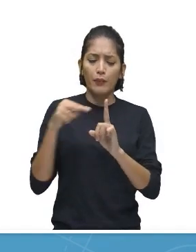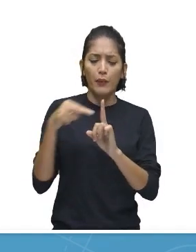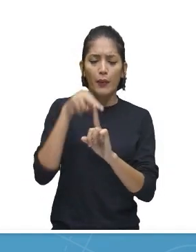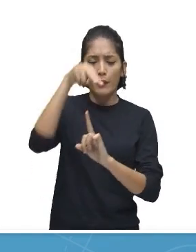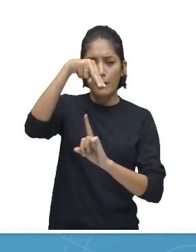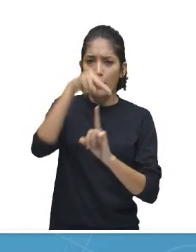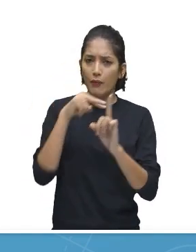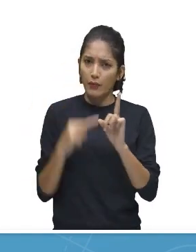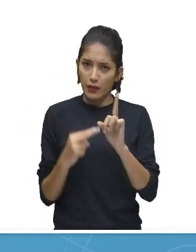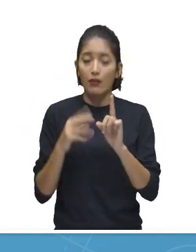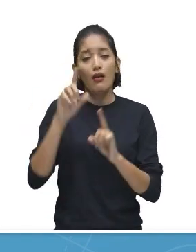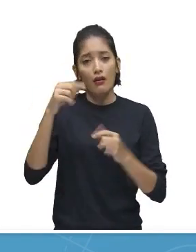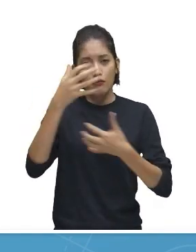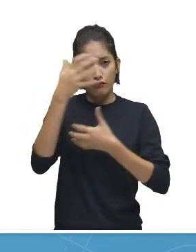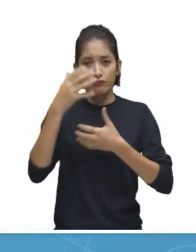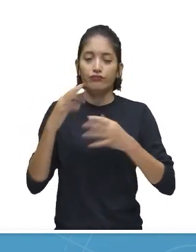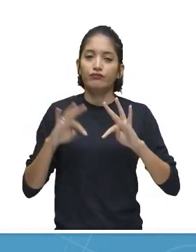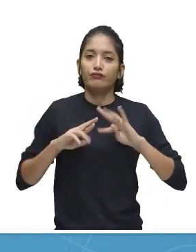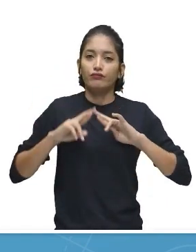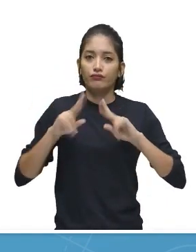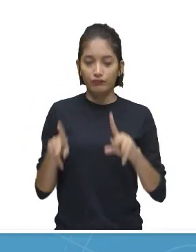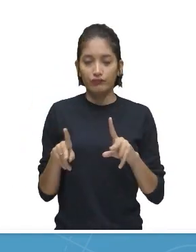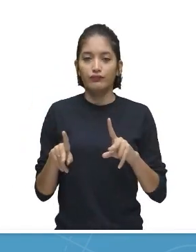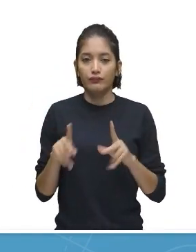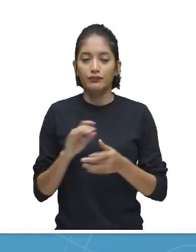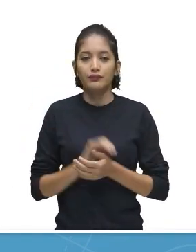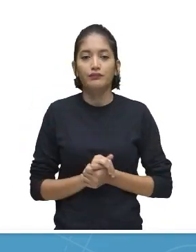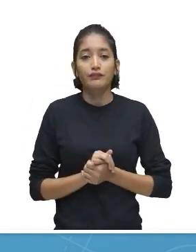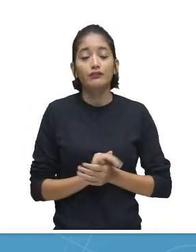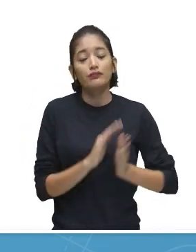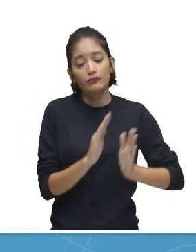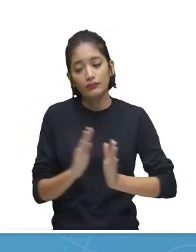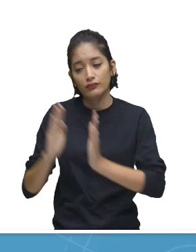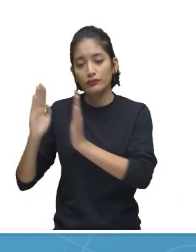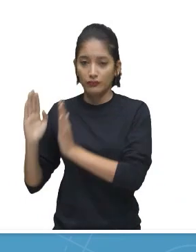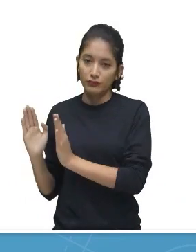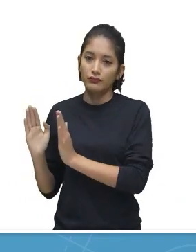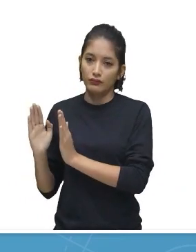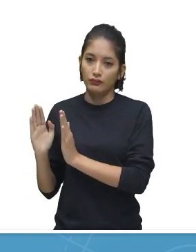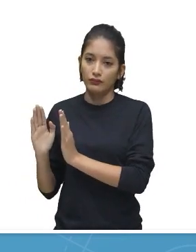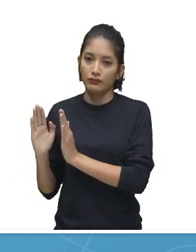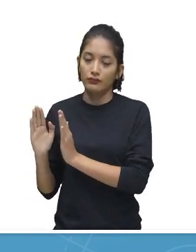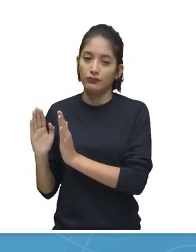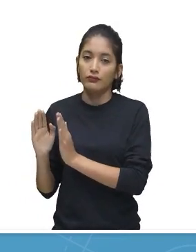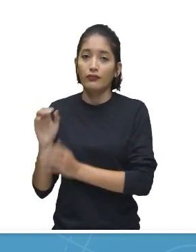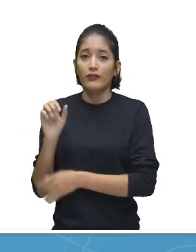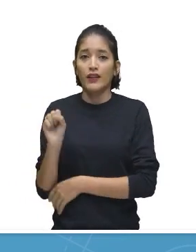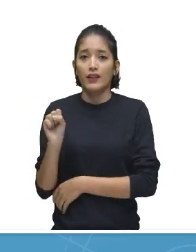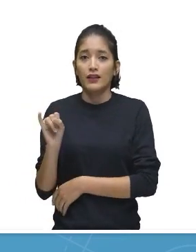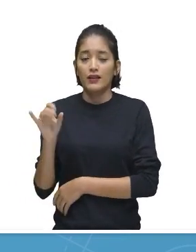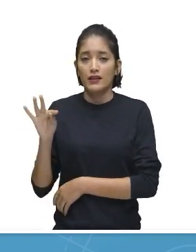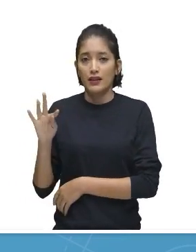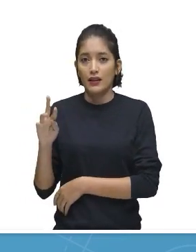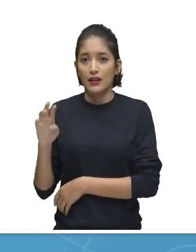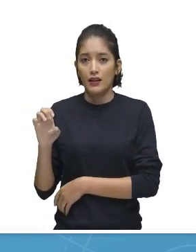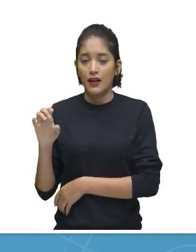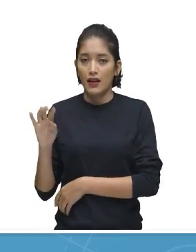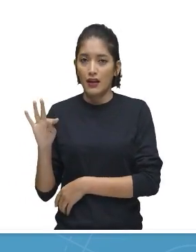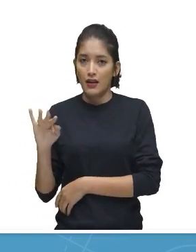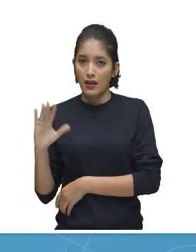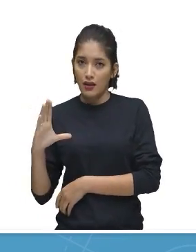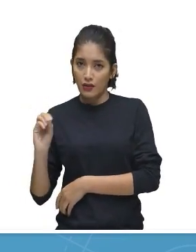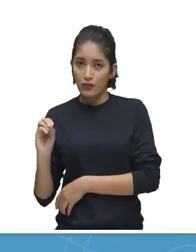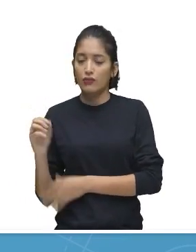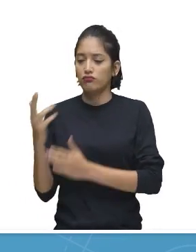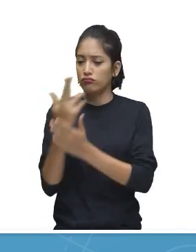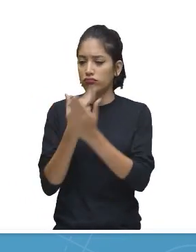uma fragmentação muito grande ali na obra. E também o sintético, que você pode